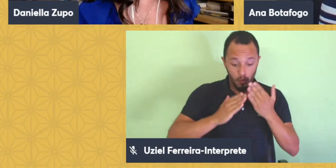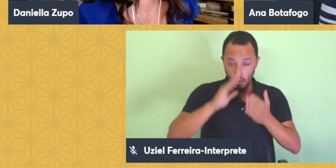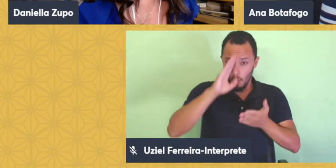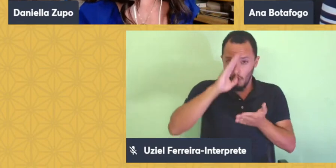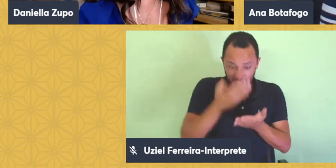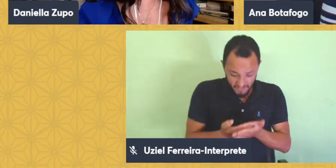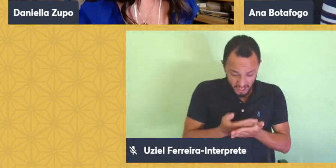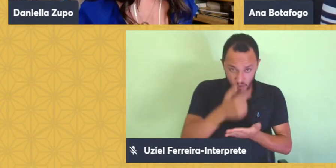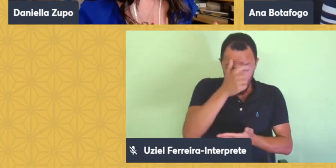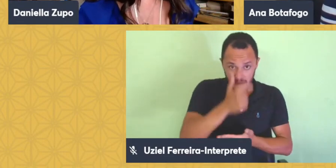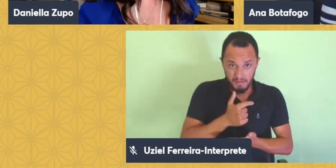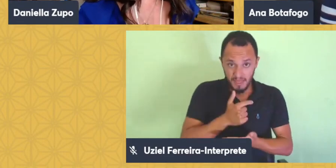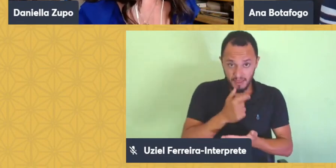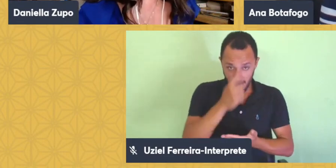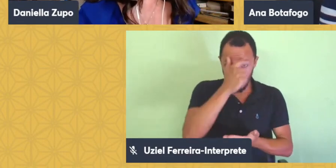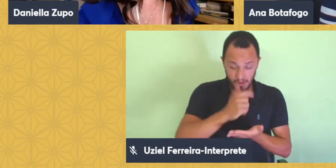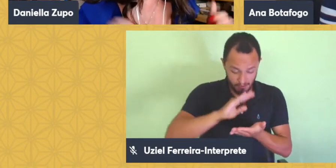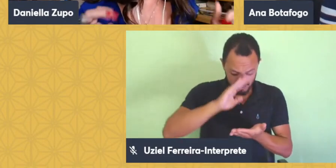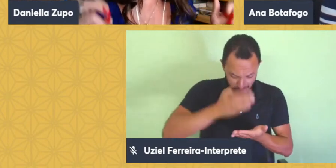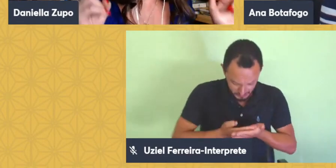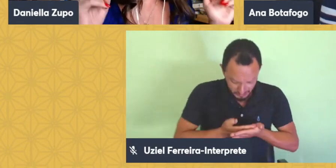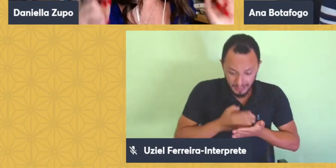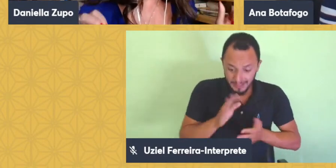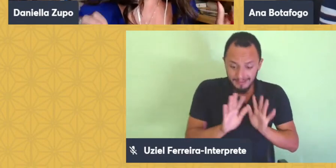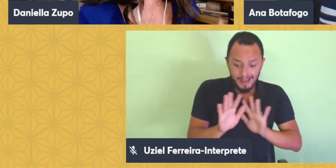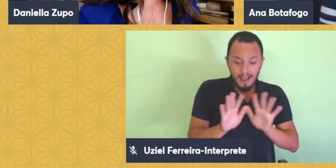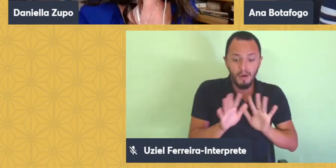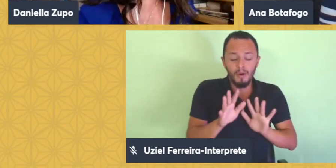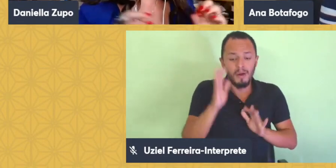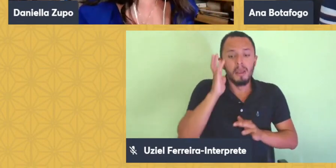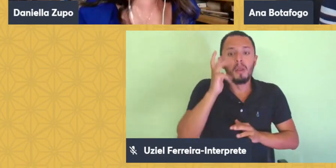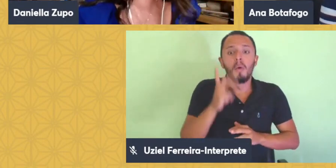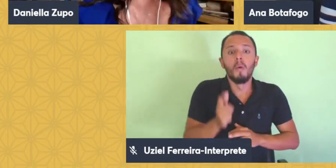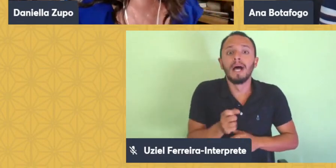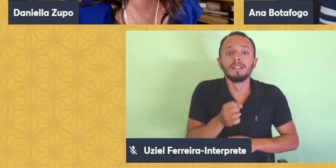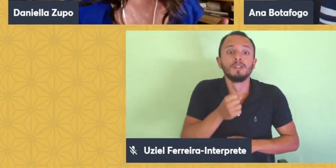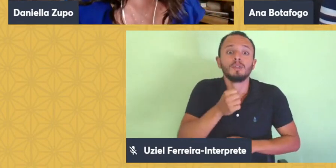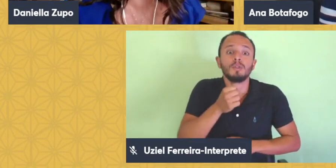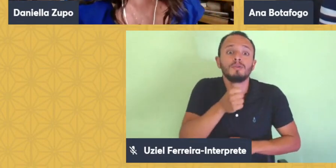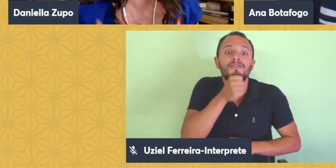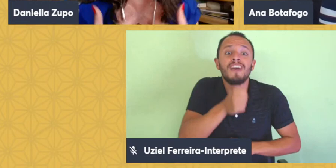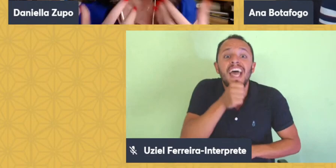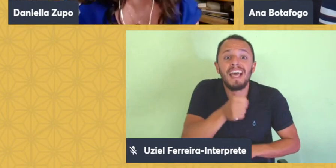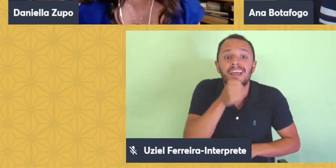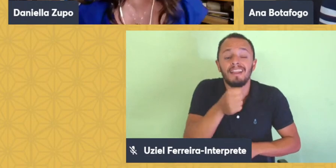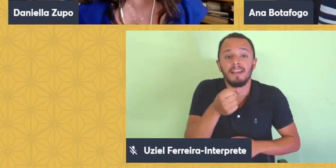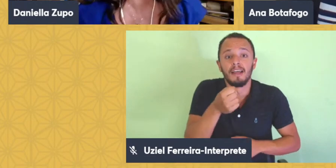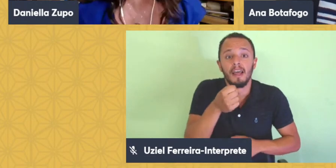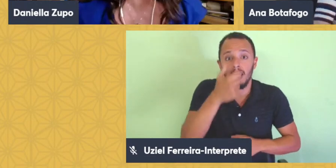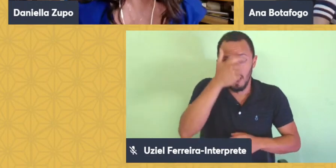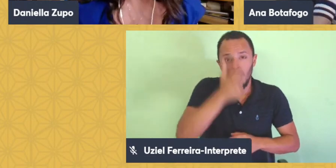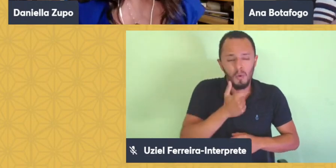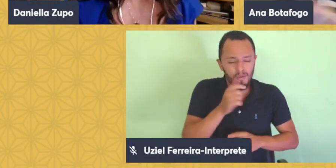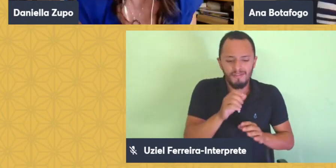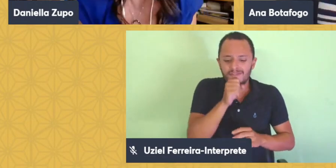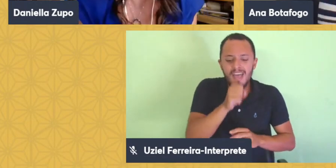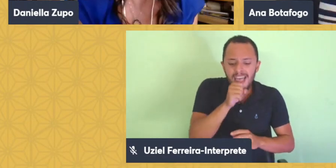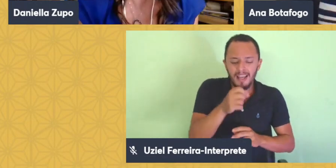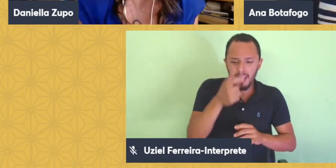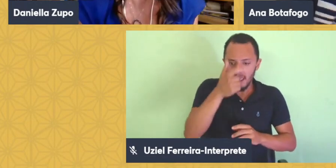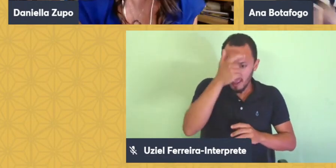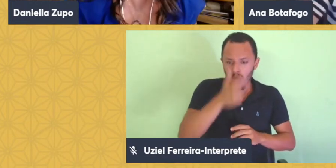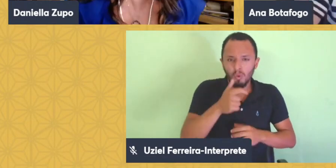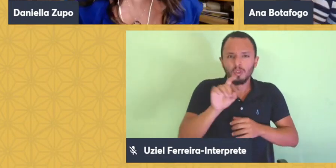não confio mais tanto em mim quanto antes Talvez seja o fato de está ficando velha não somos apenas atletas são as pessoas falando da sua dificuldade